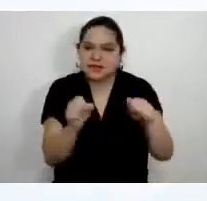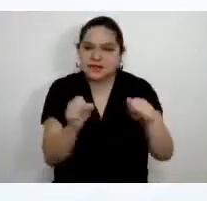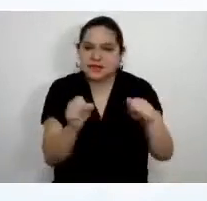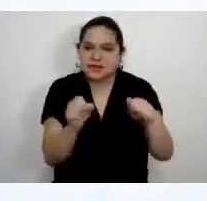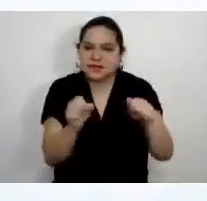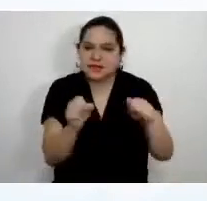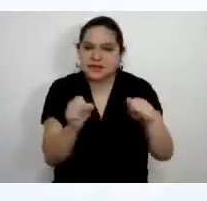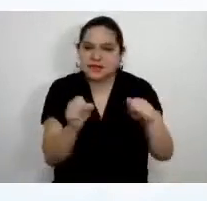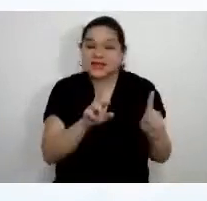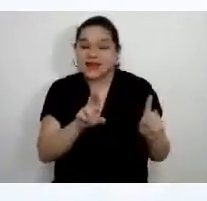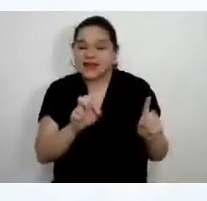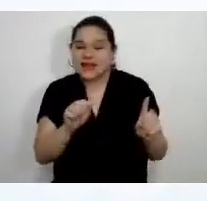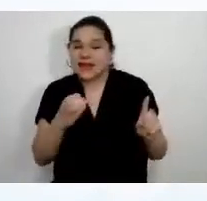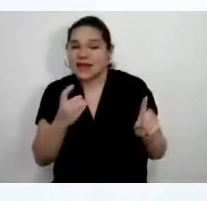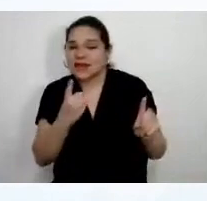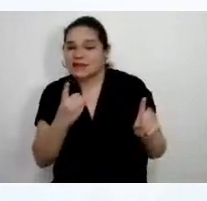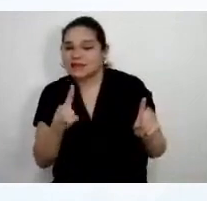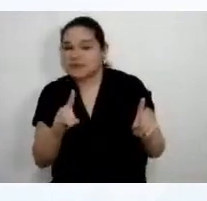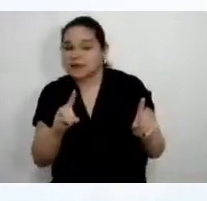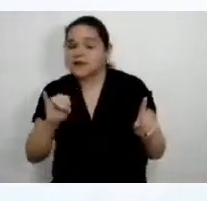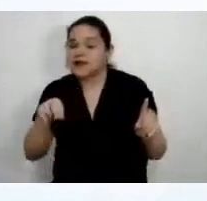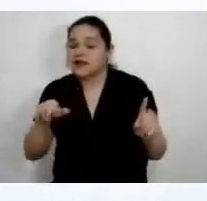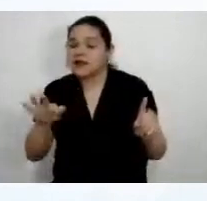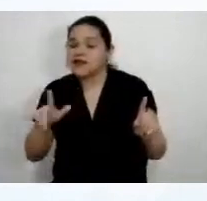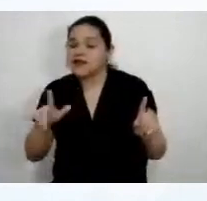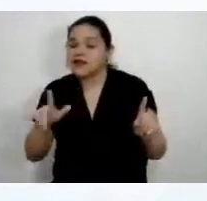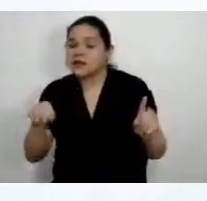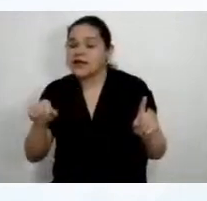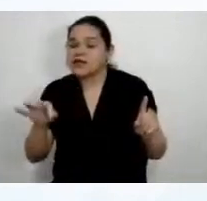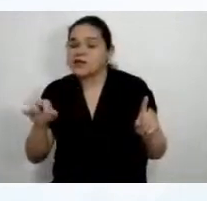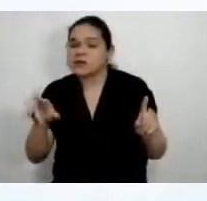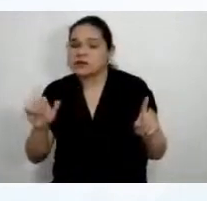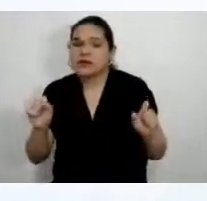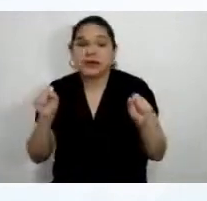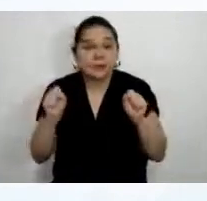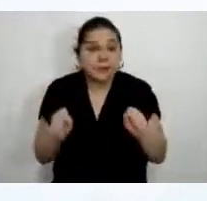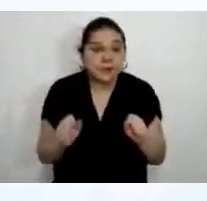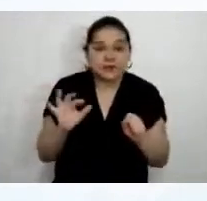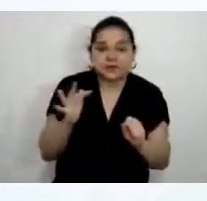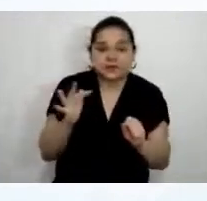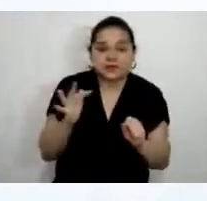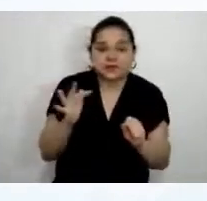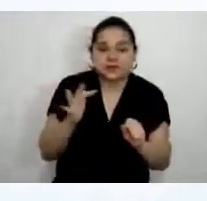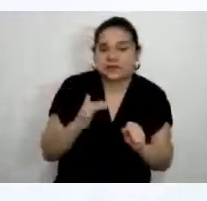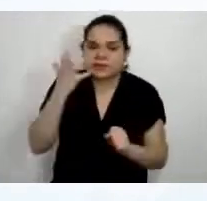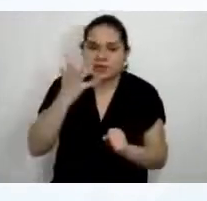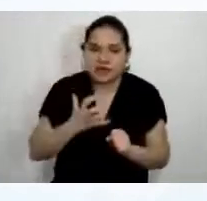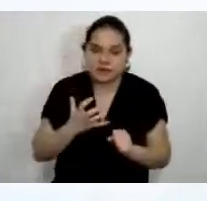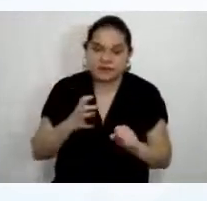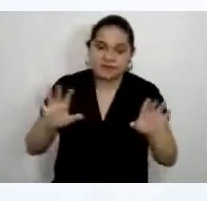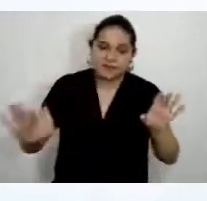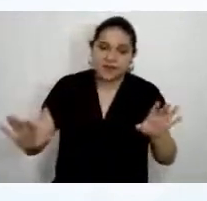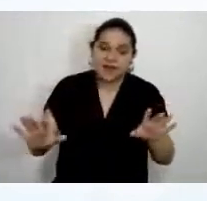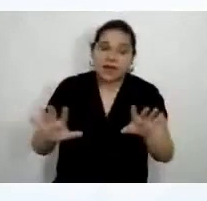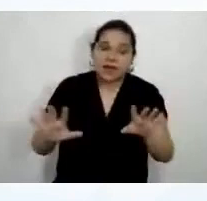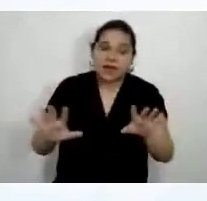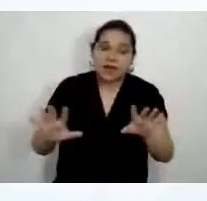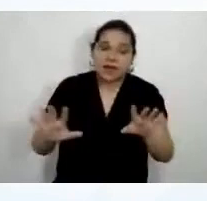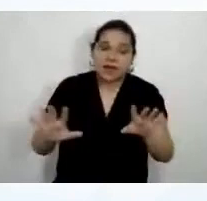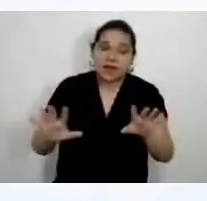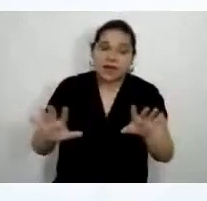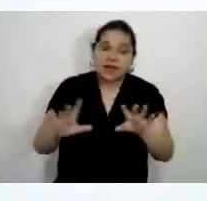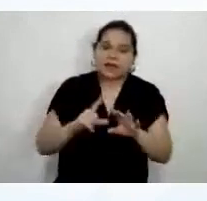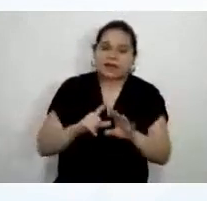é que tem causado as doenças, as mortes, os agravamentos. Então, em teoria, poderia ser que o vírus,